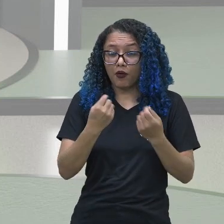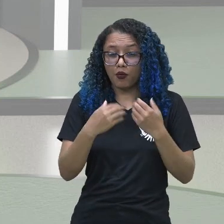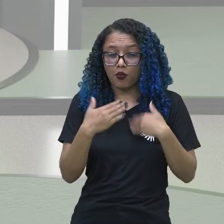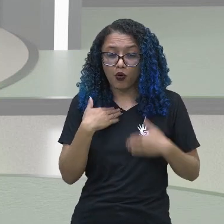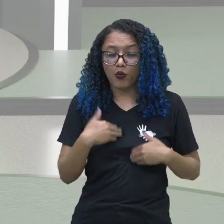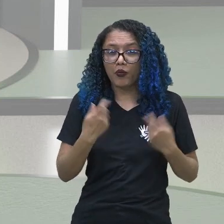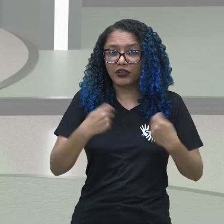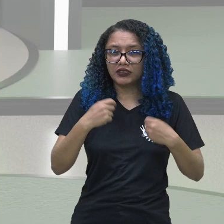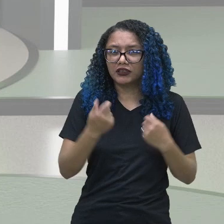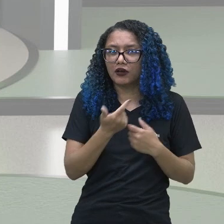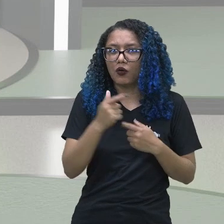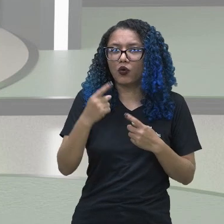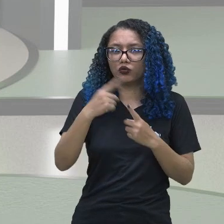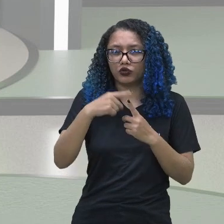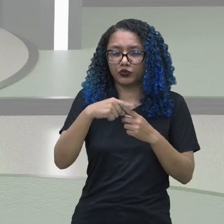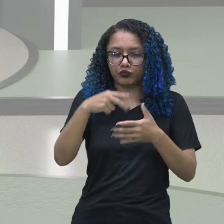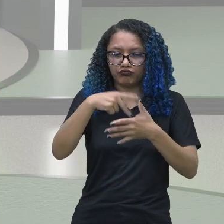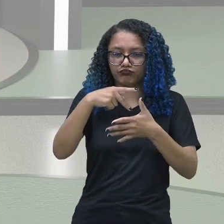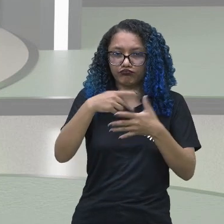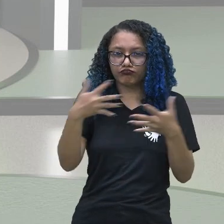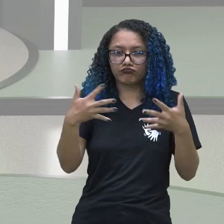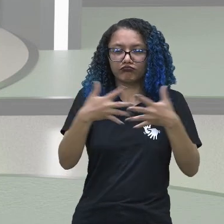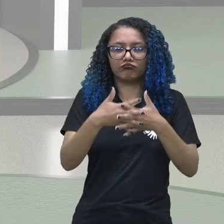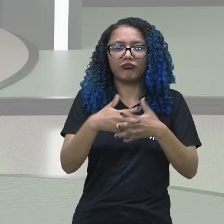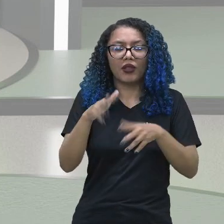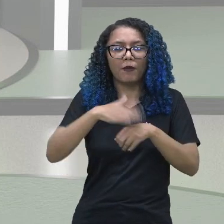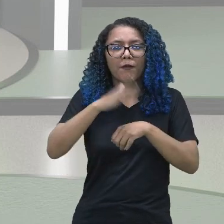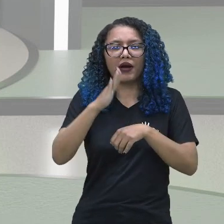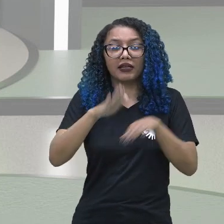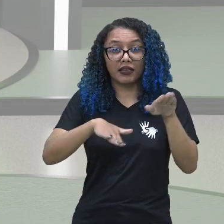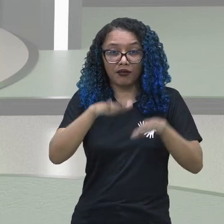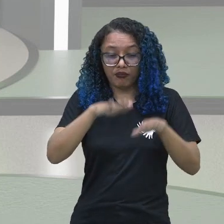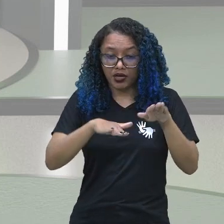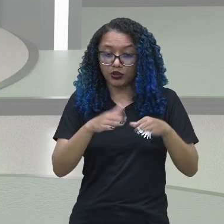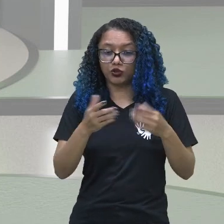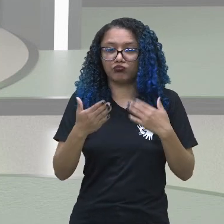depender da necessidade do organismo, o que ele vai fazer?